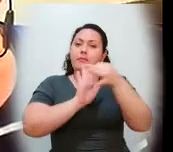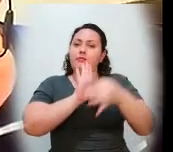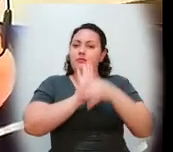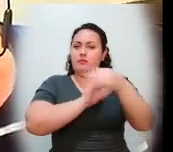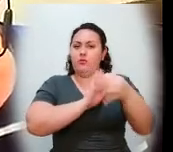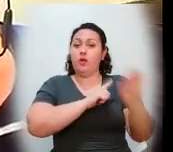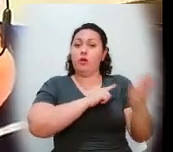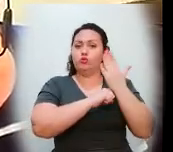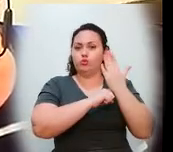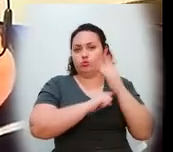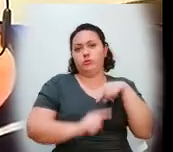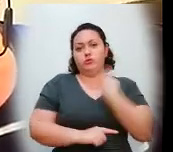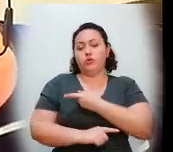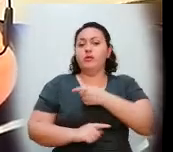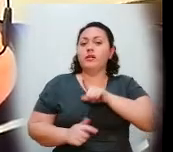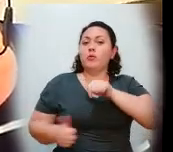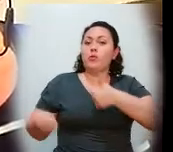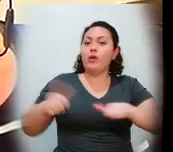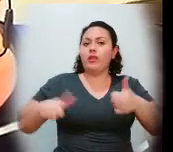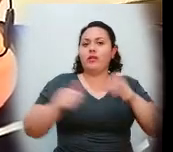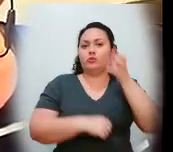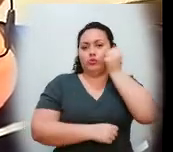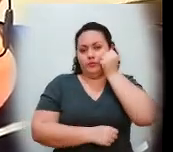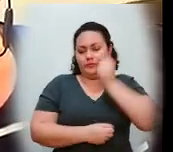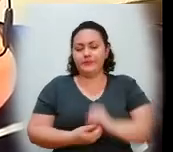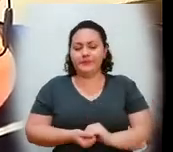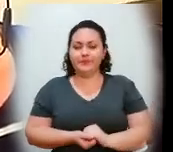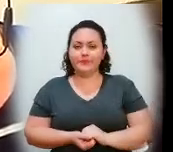gente possa ter mais qualidade de sono.